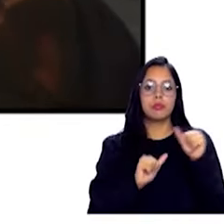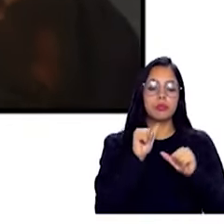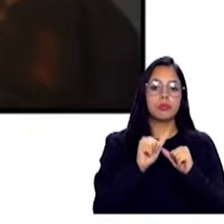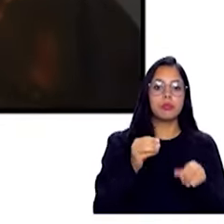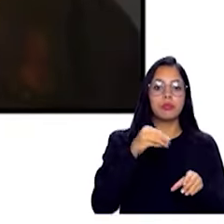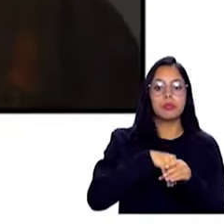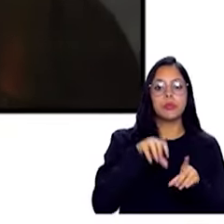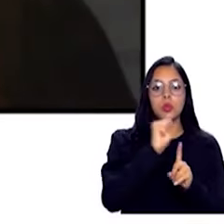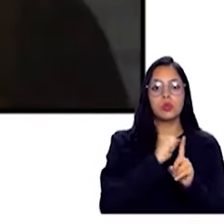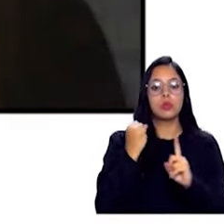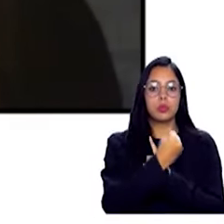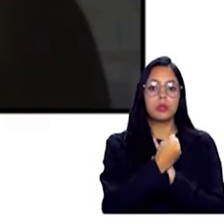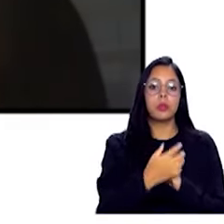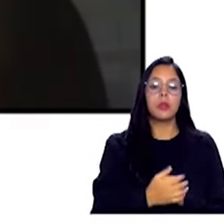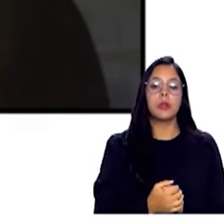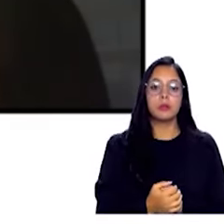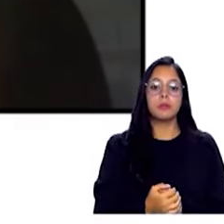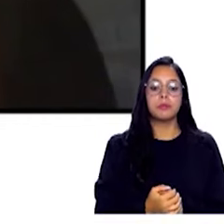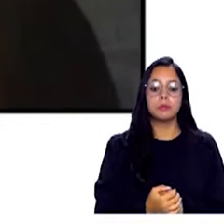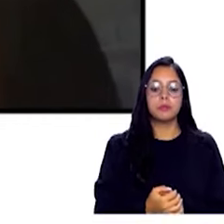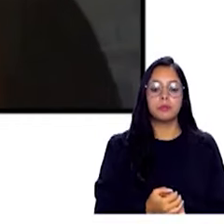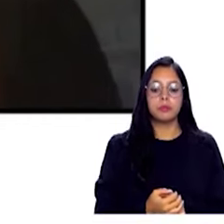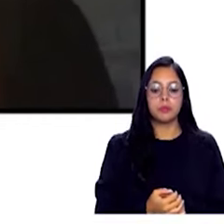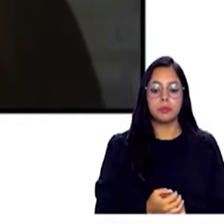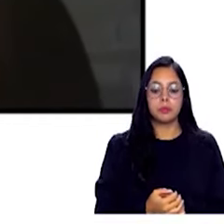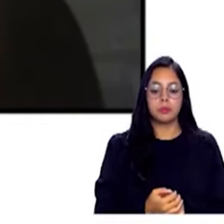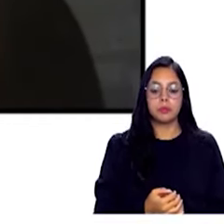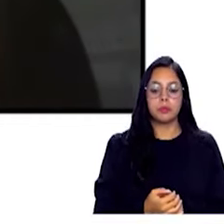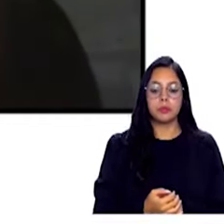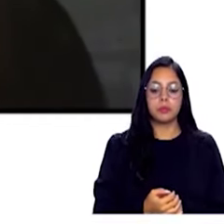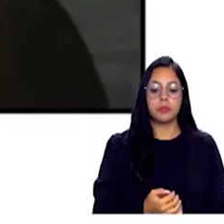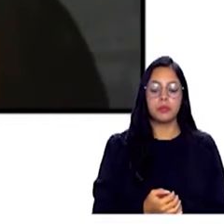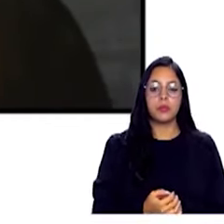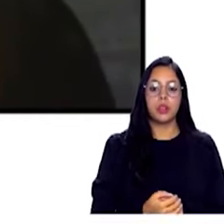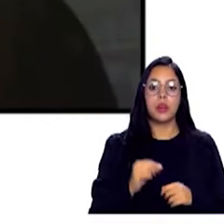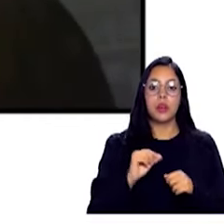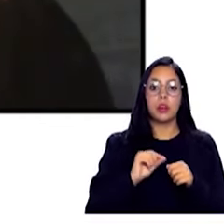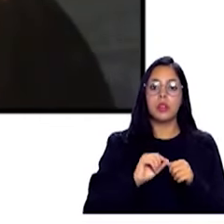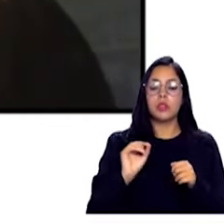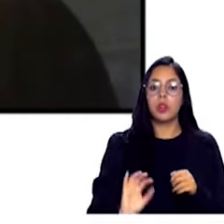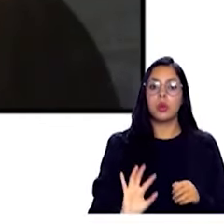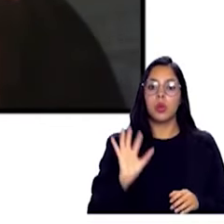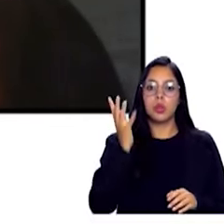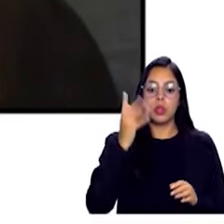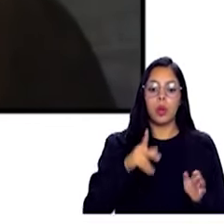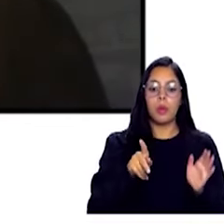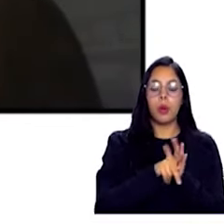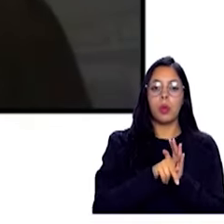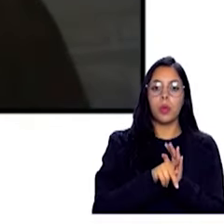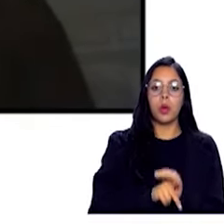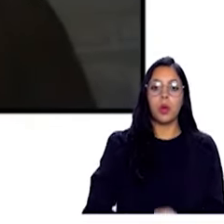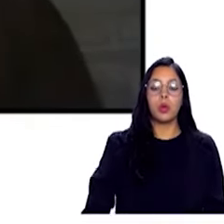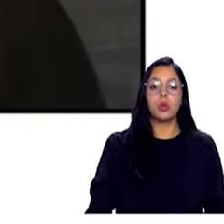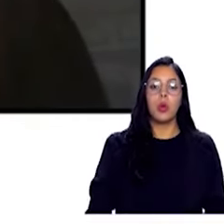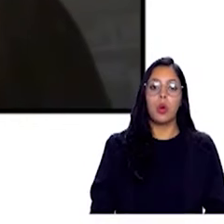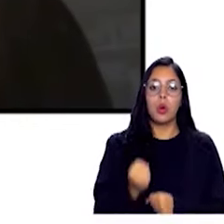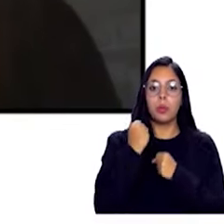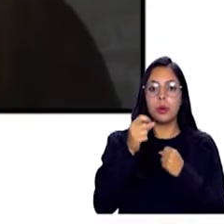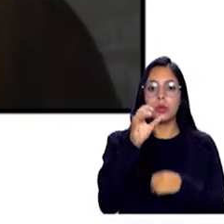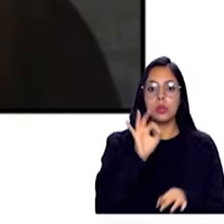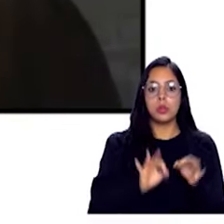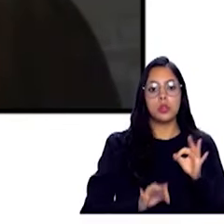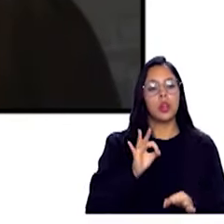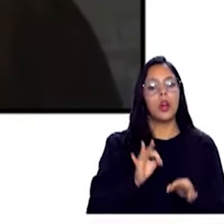acabam eh eh eh acontecendo também na estrutura do poder judiciário e se traduzindo